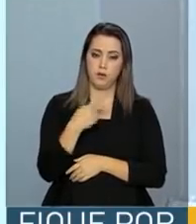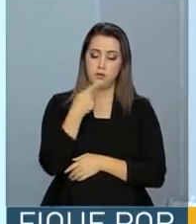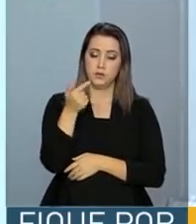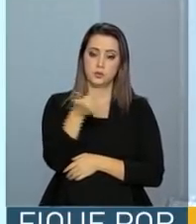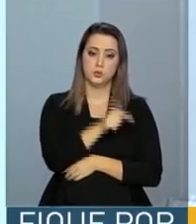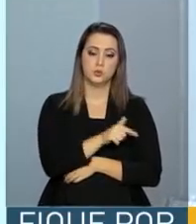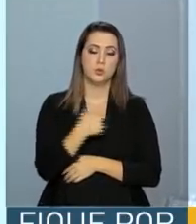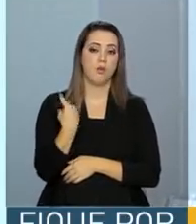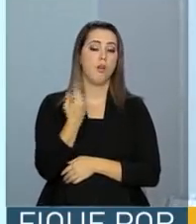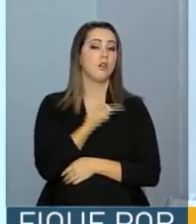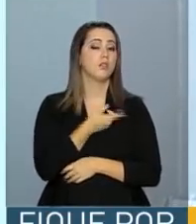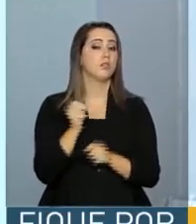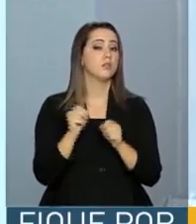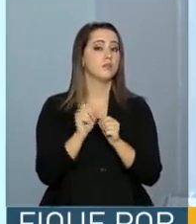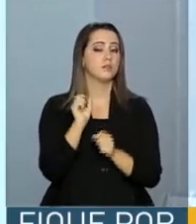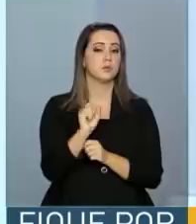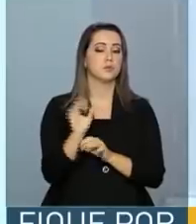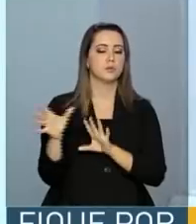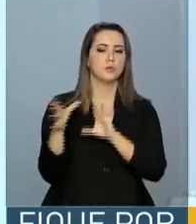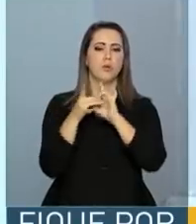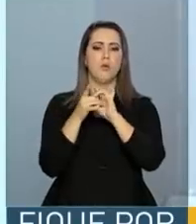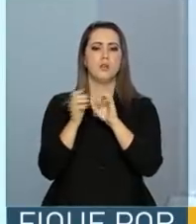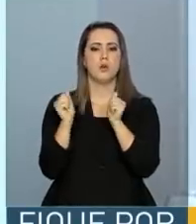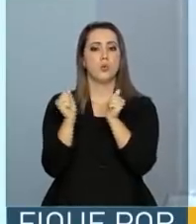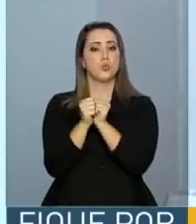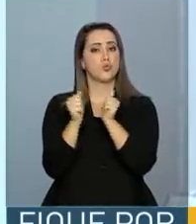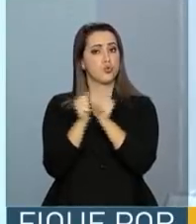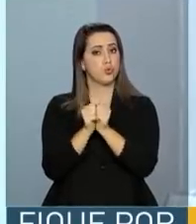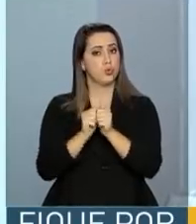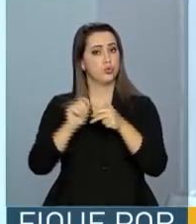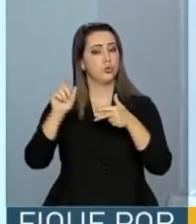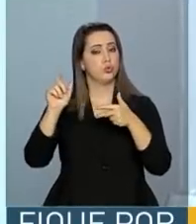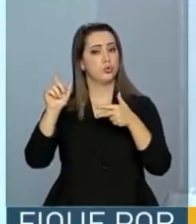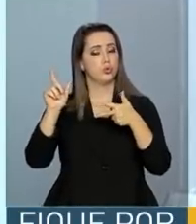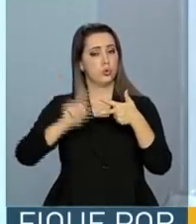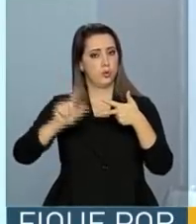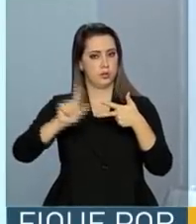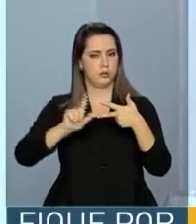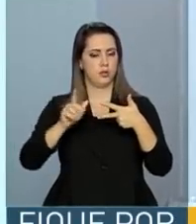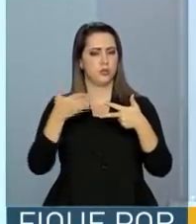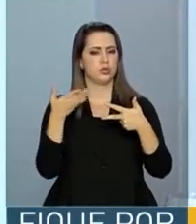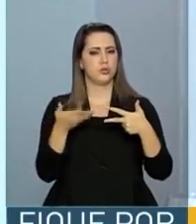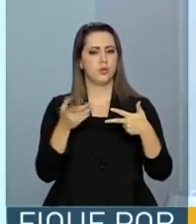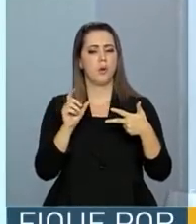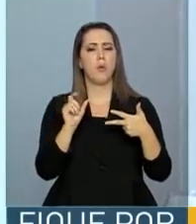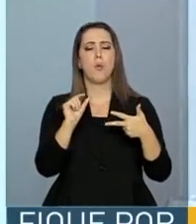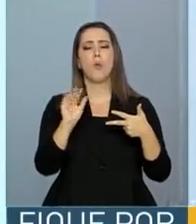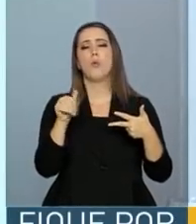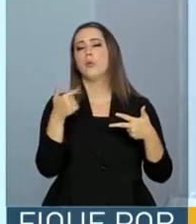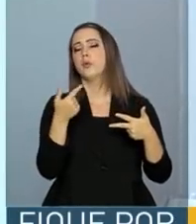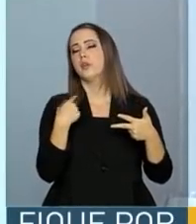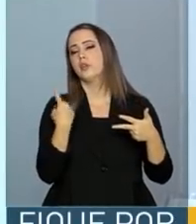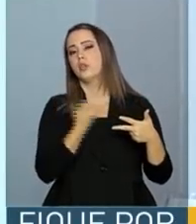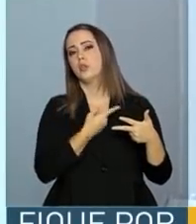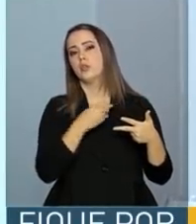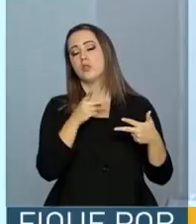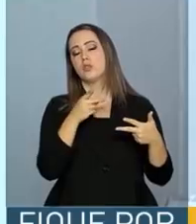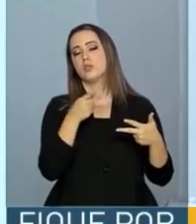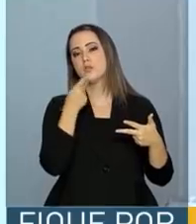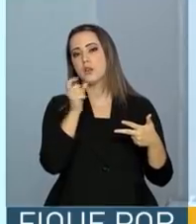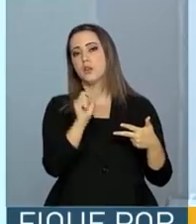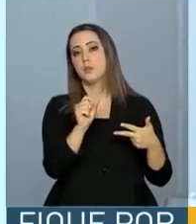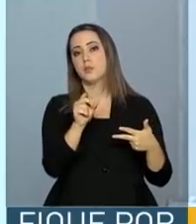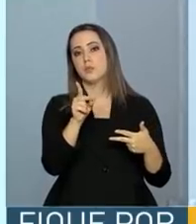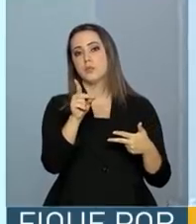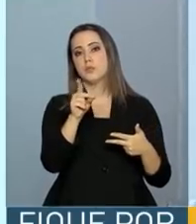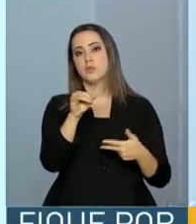a dizer que nós fizemos a conexão com o poder legislativo qual foi a primeira palavra que nós utilizamos a palavra diálogo é dialogar com o congresso